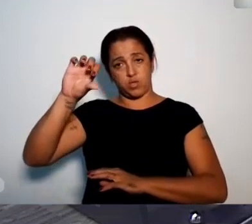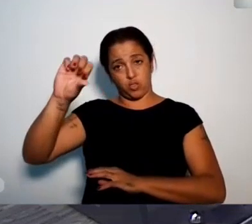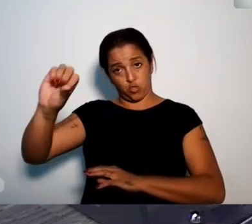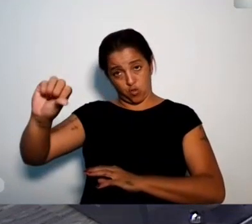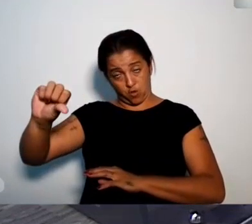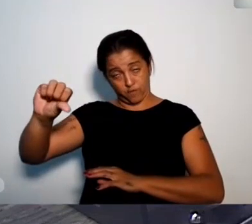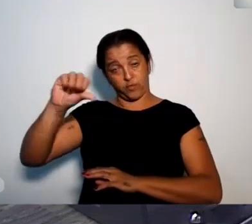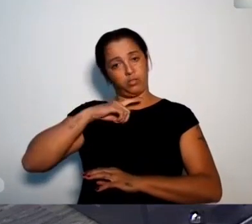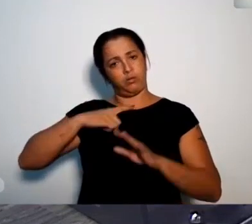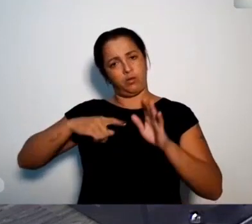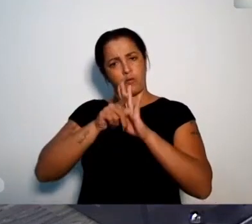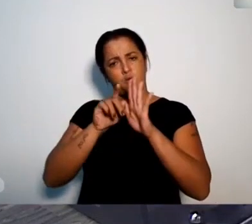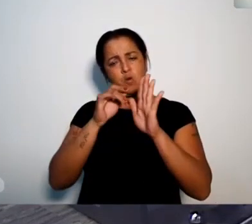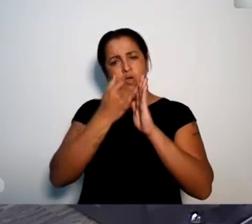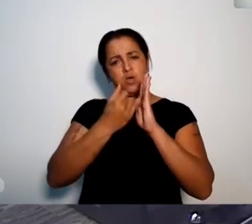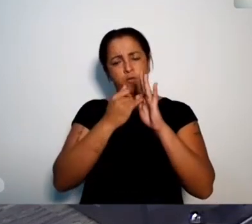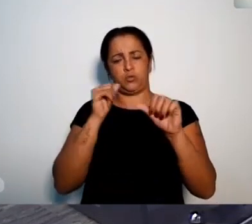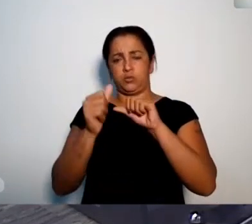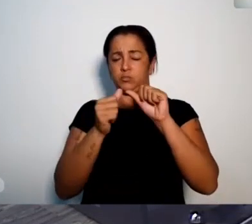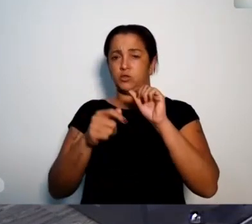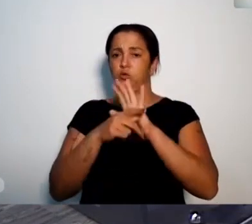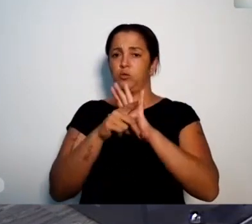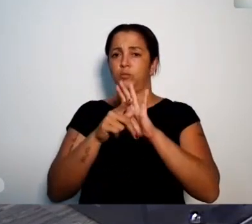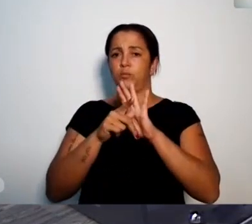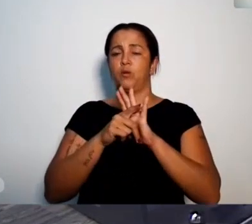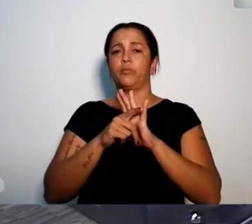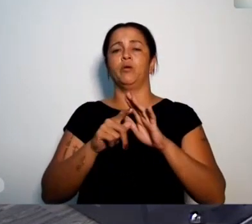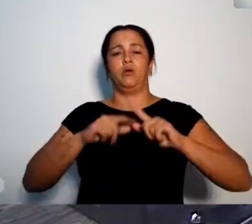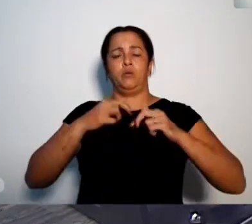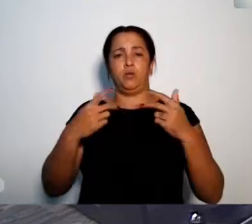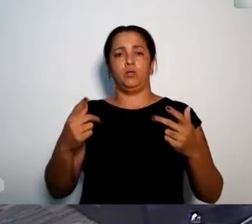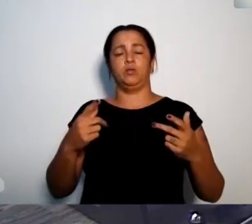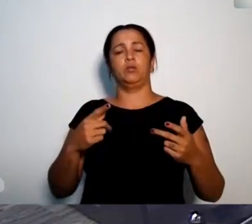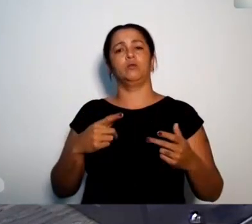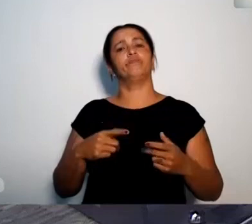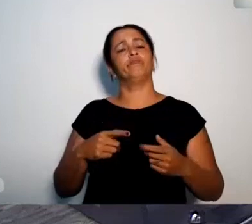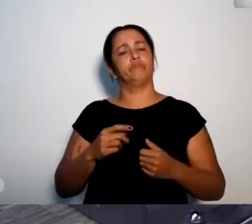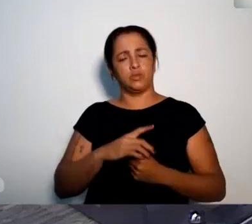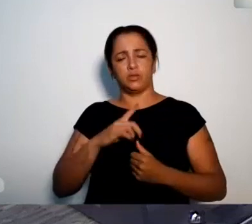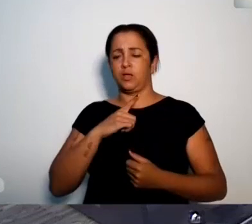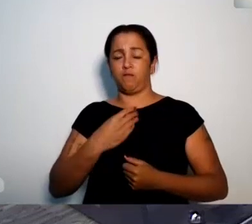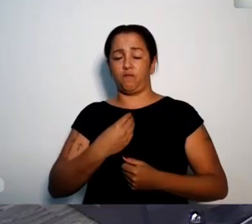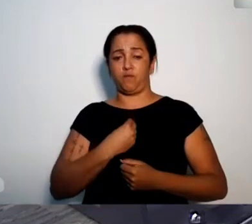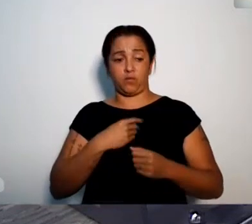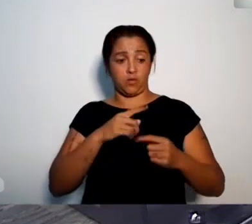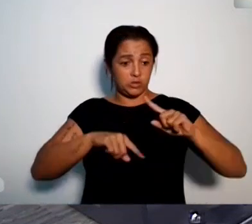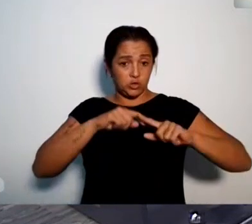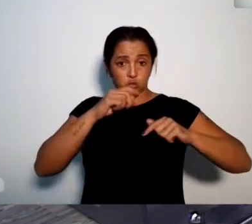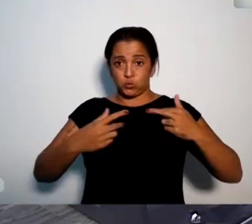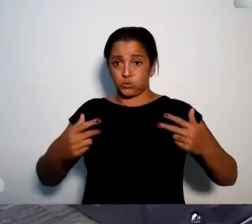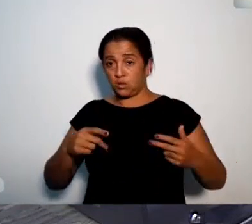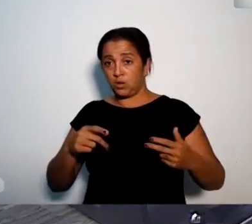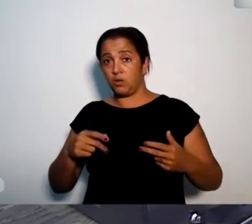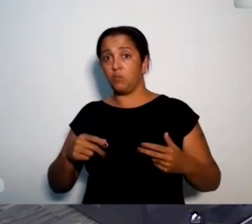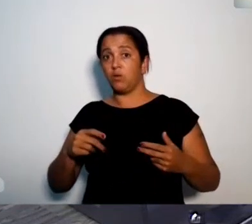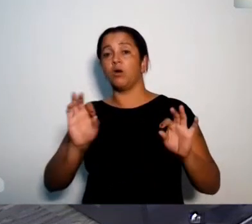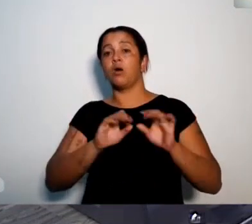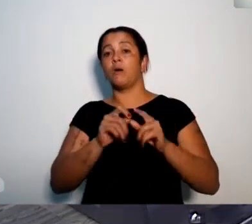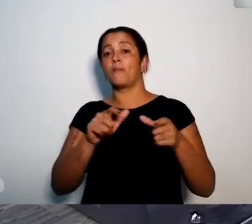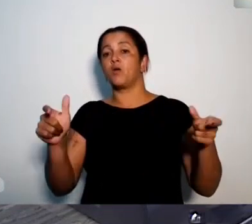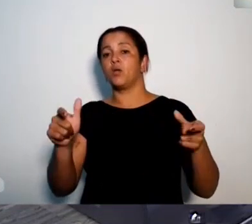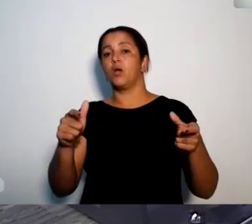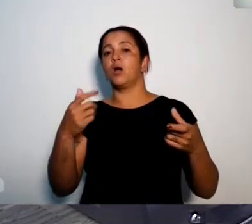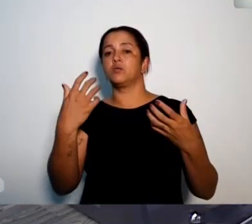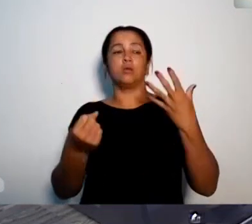transmissão de bens imóveis inter vivo. Discussão e votação única. Quórum, maioria absoluta. Está